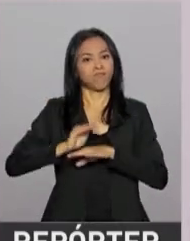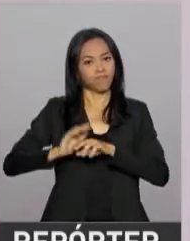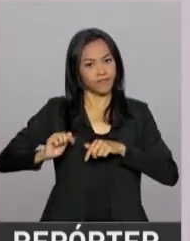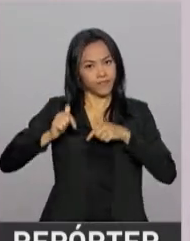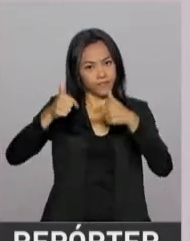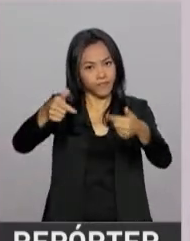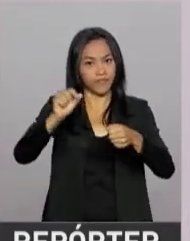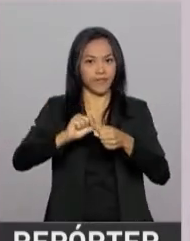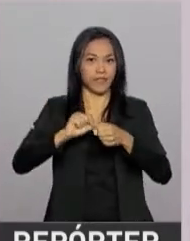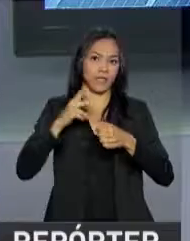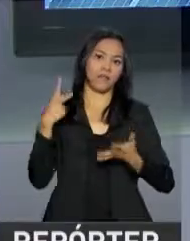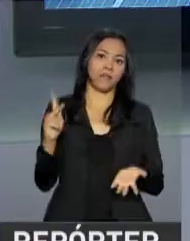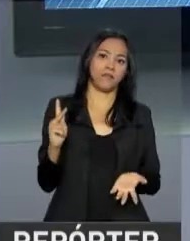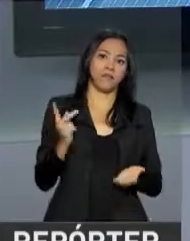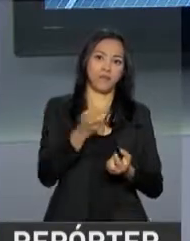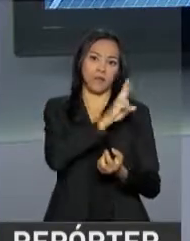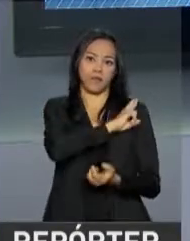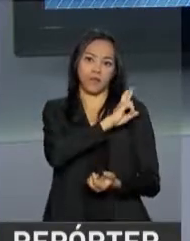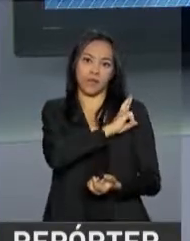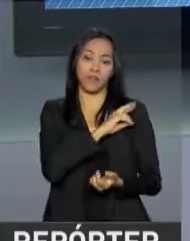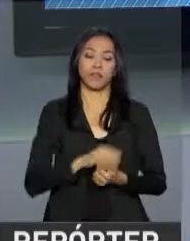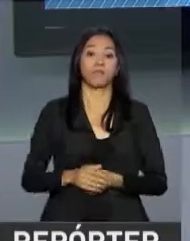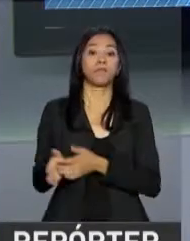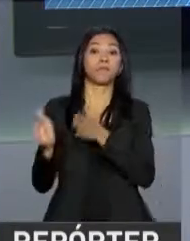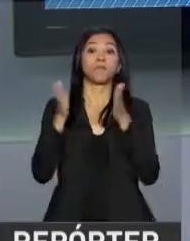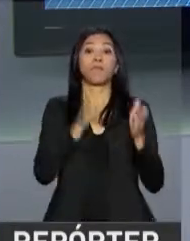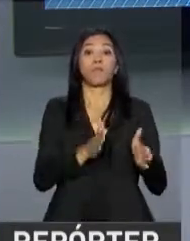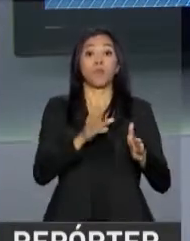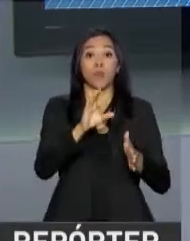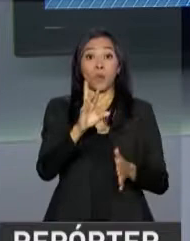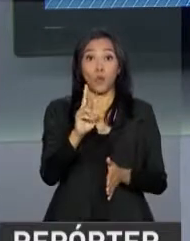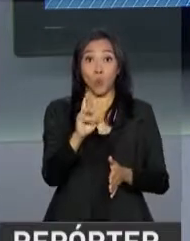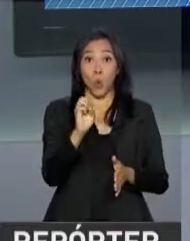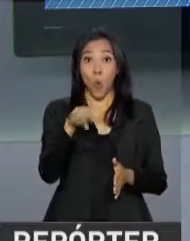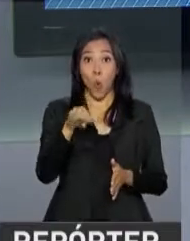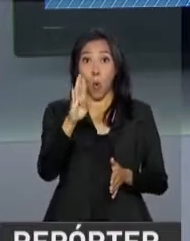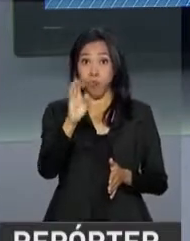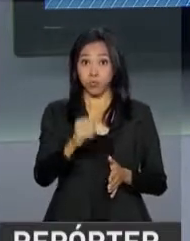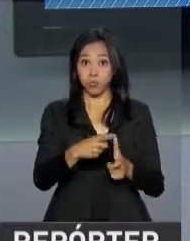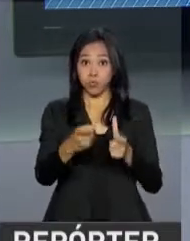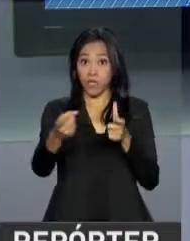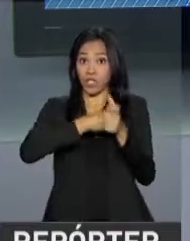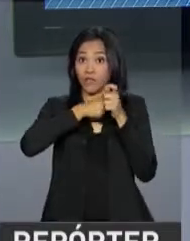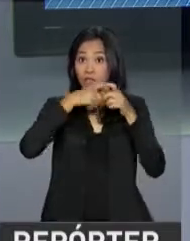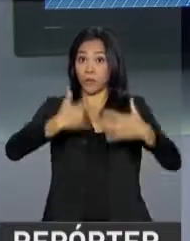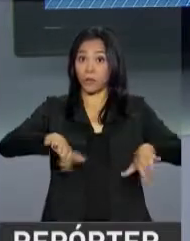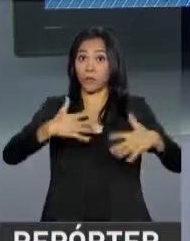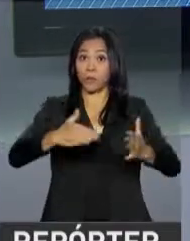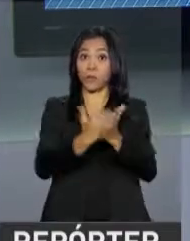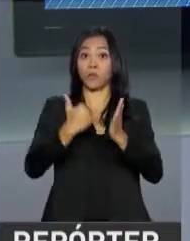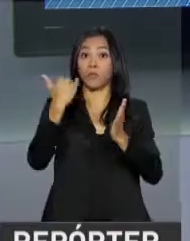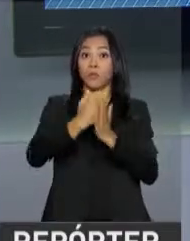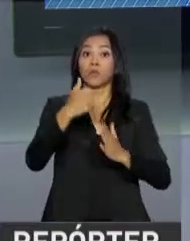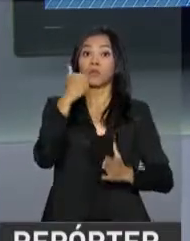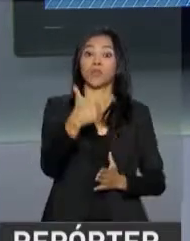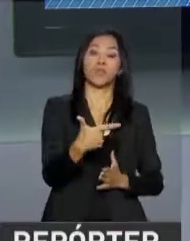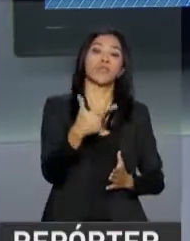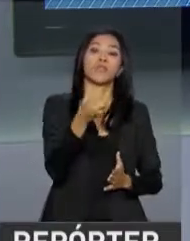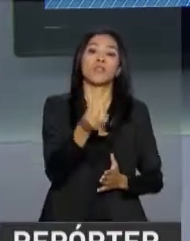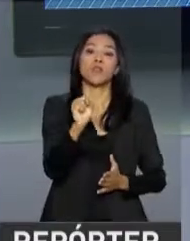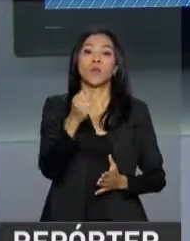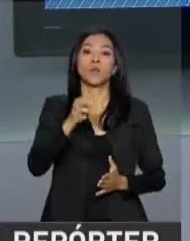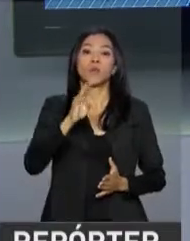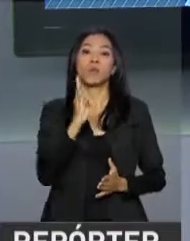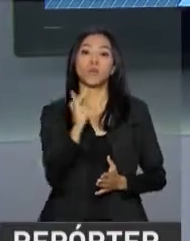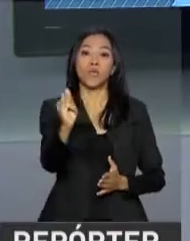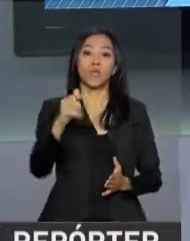sua parte o rombo da previdência social subiu para 268 bilhões e 700 milhões